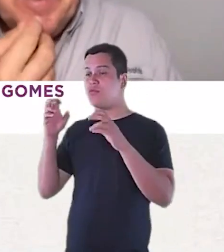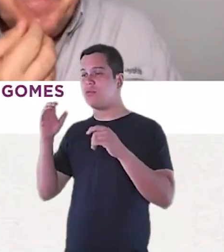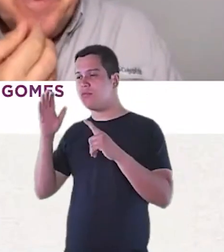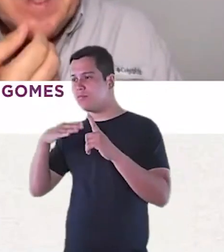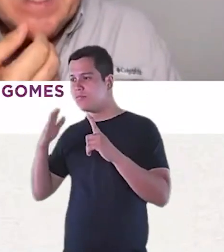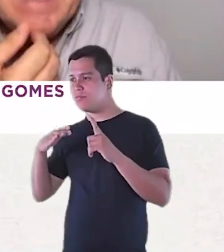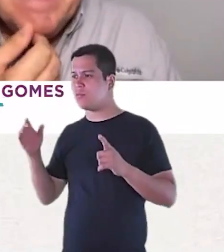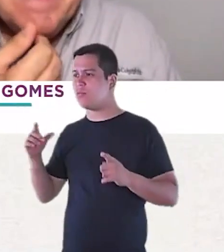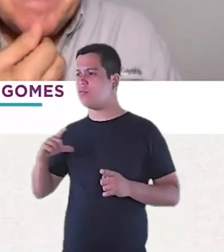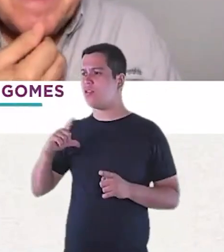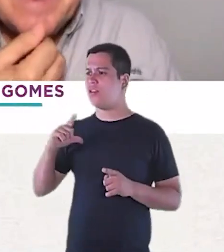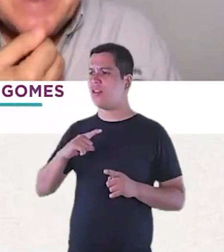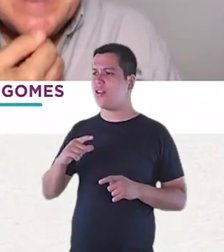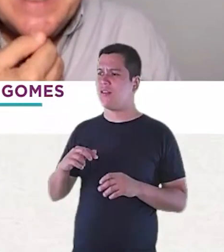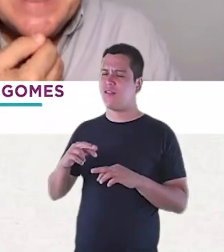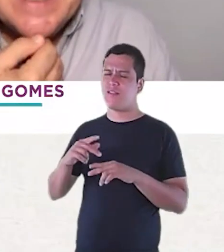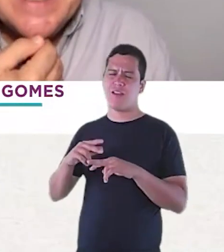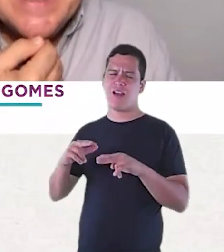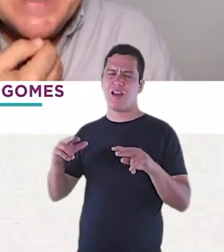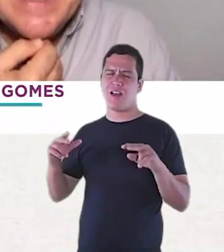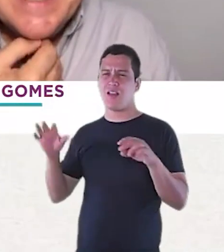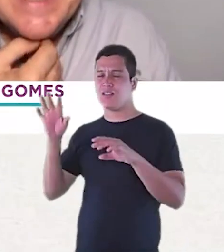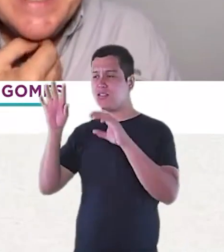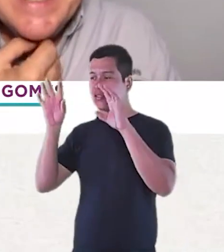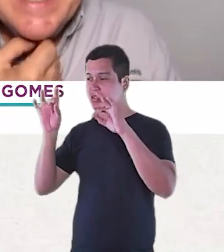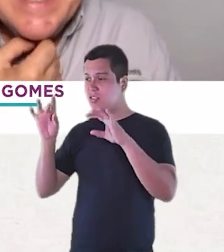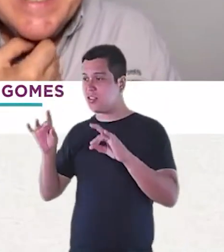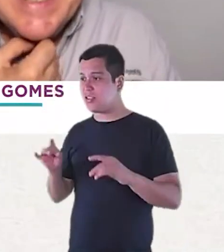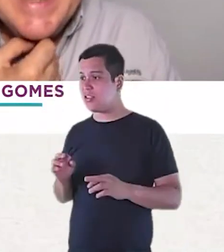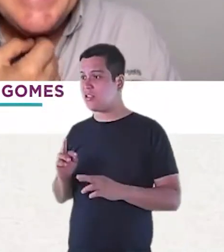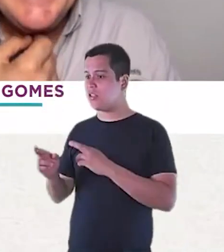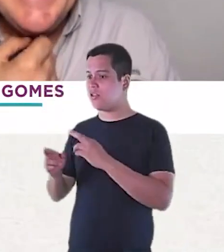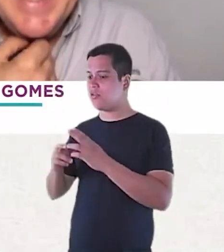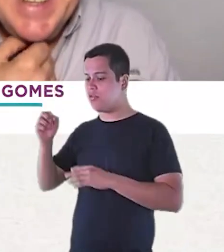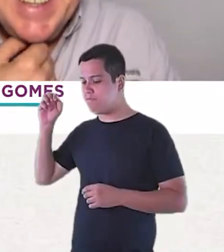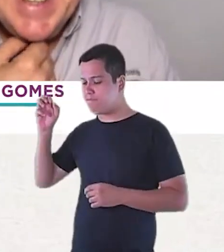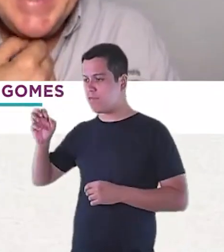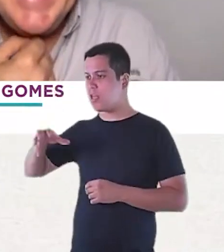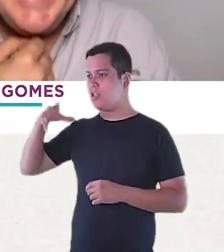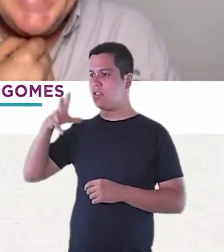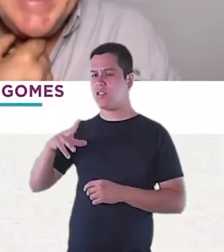tem todo um elenco de coisas relacionadas à magia deles, ao